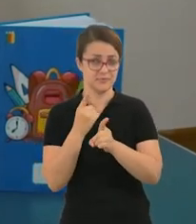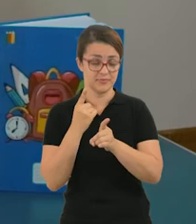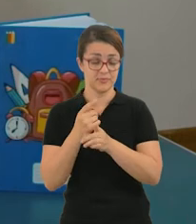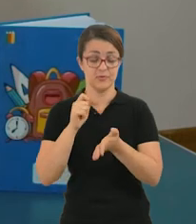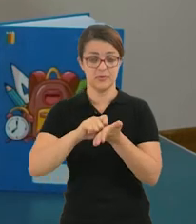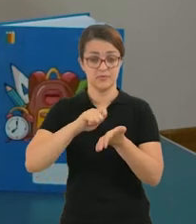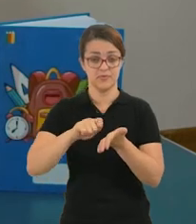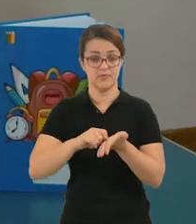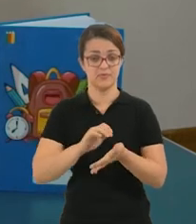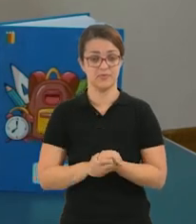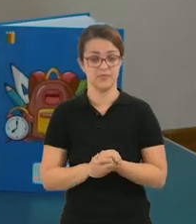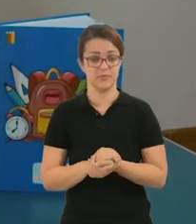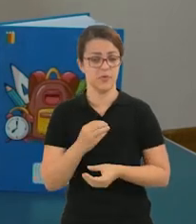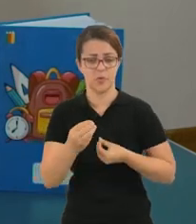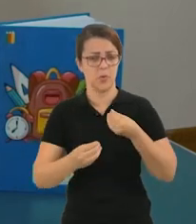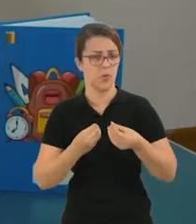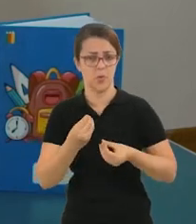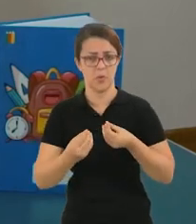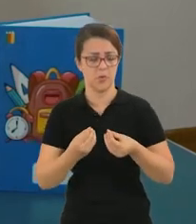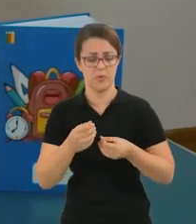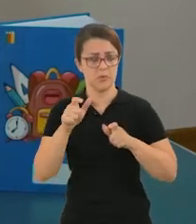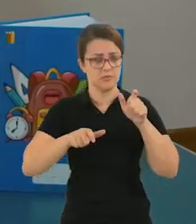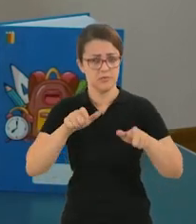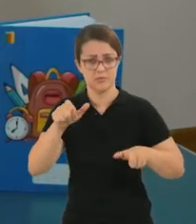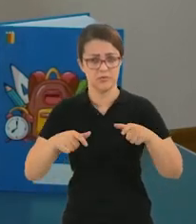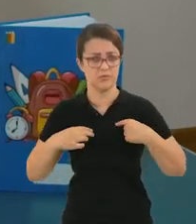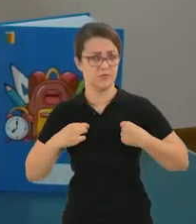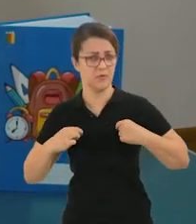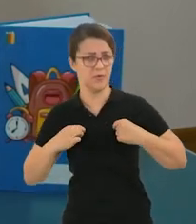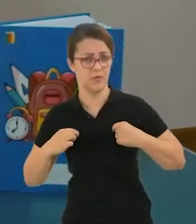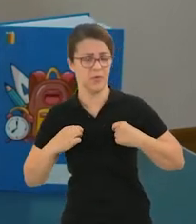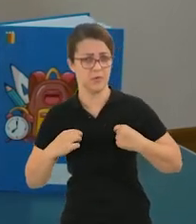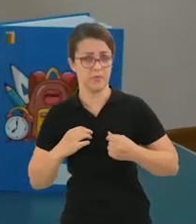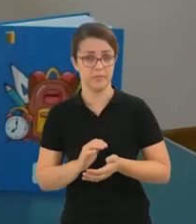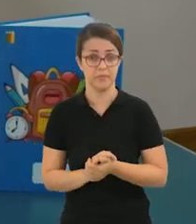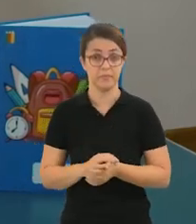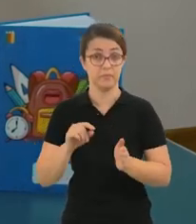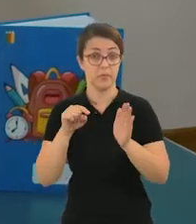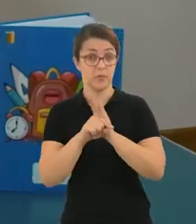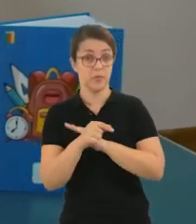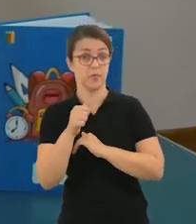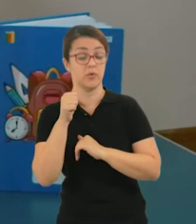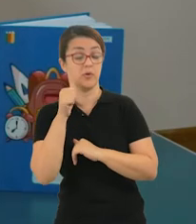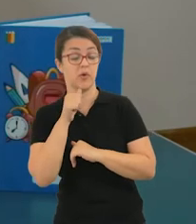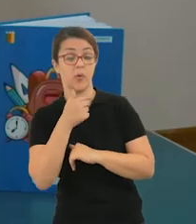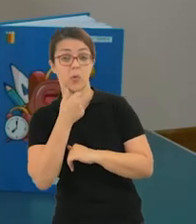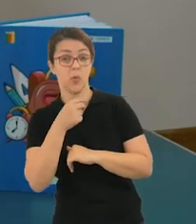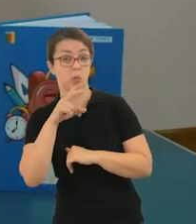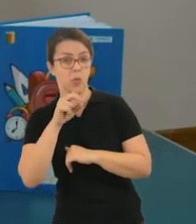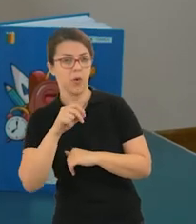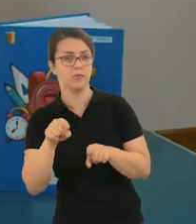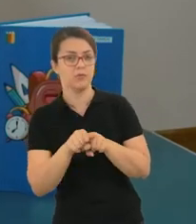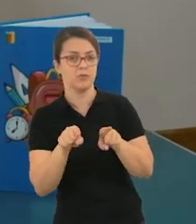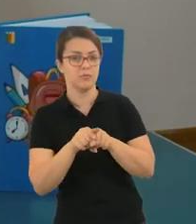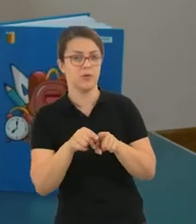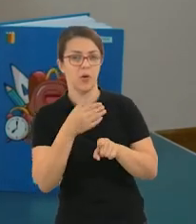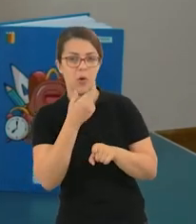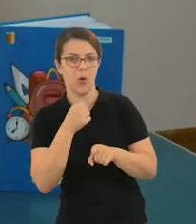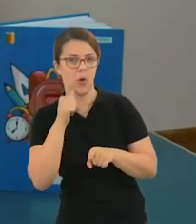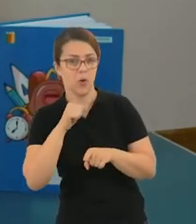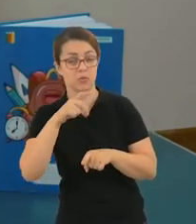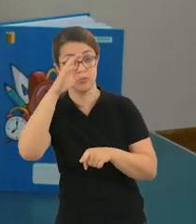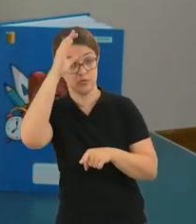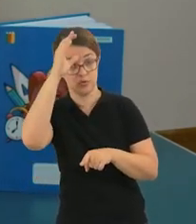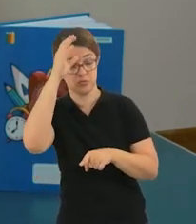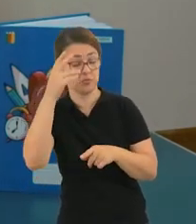suas descobertas. Como as pessoas estão vestidas na fotografia? Pergunte aos seus avós e tios se essas roupas